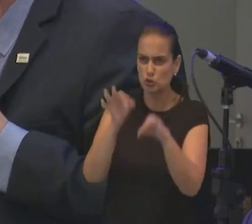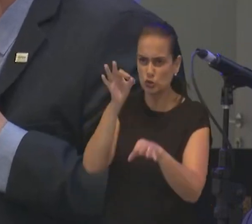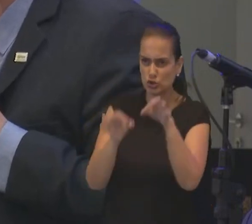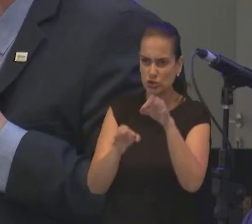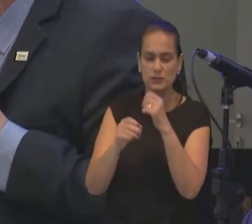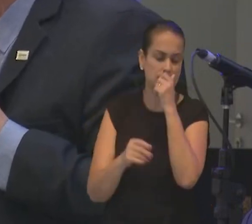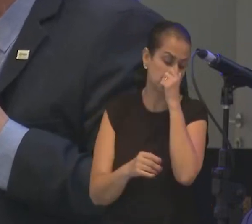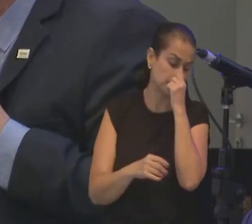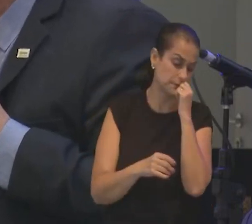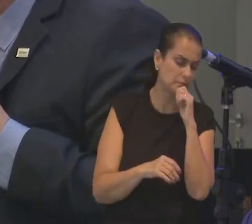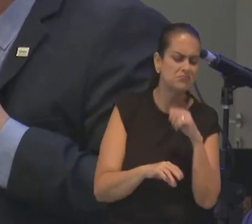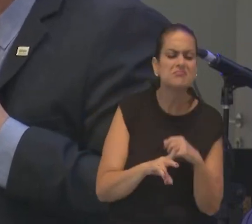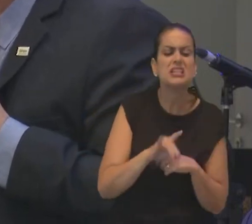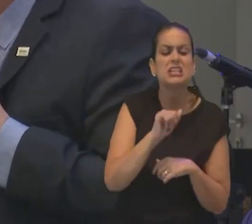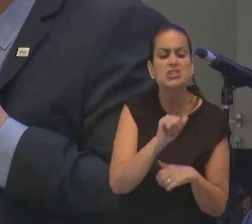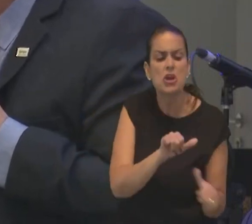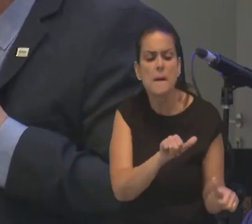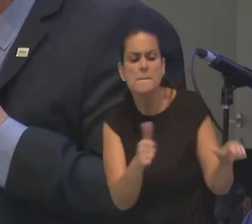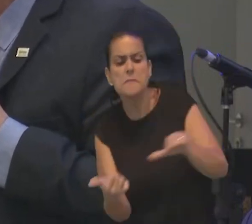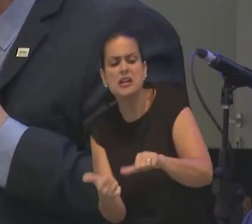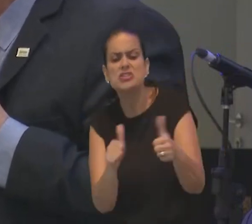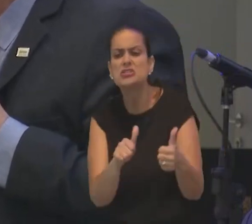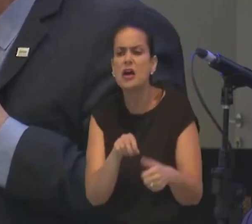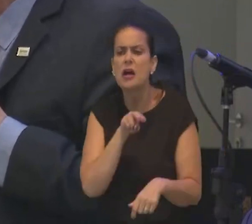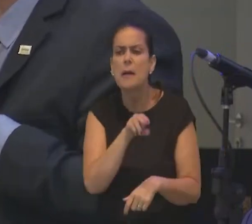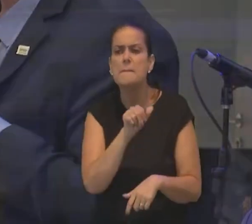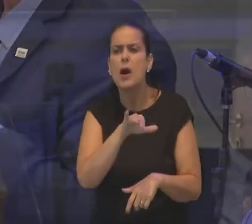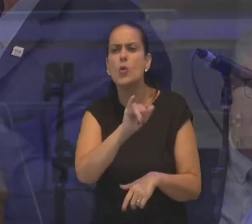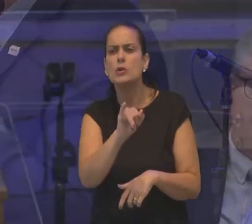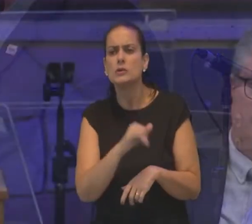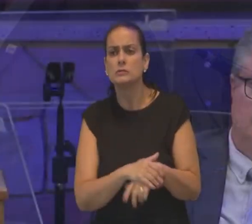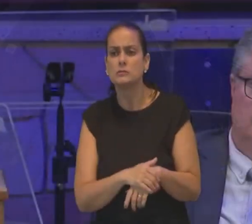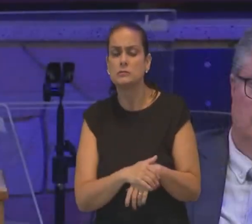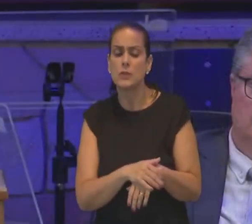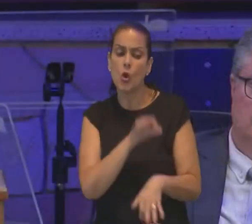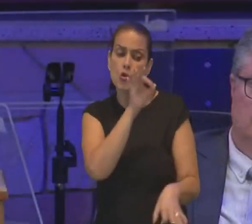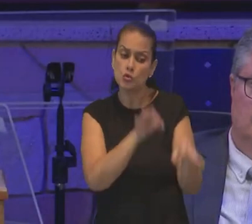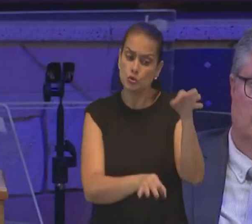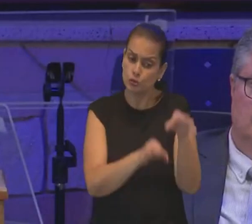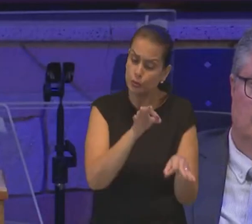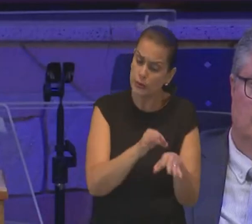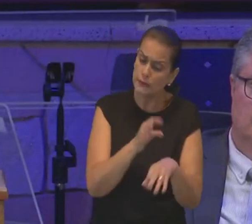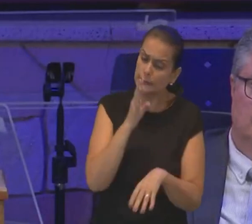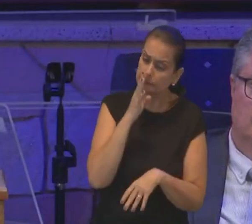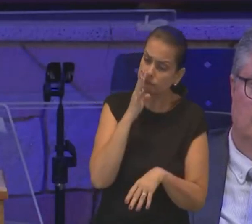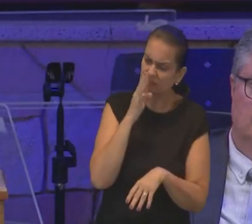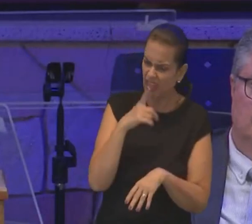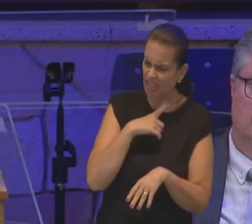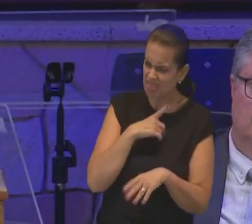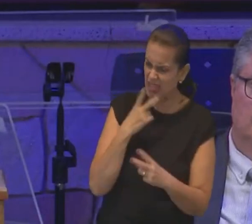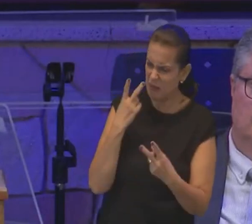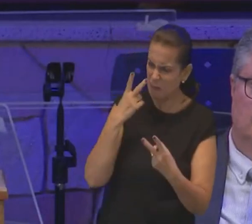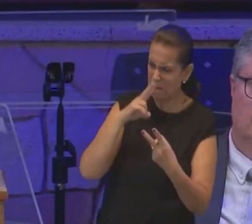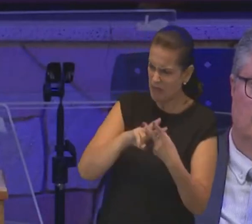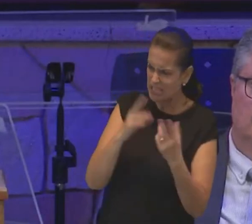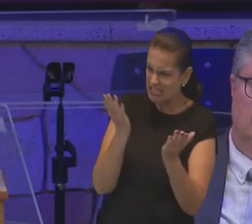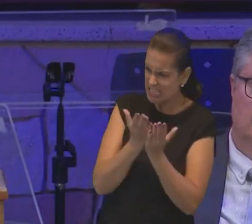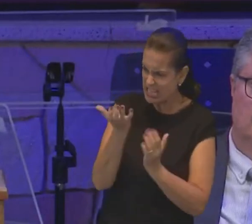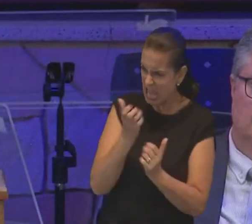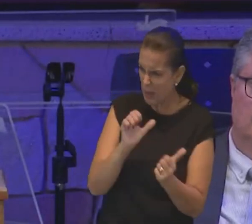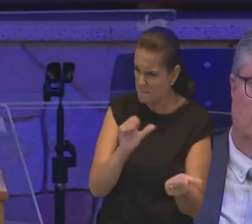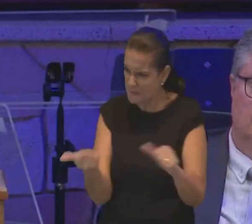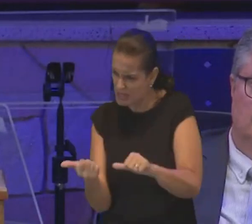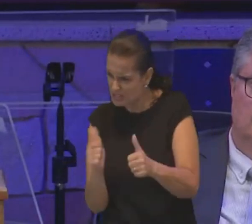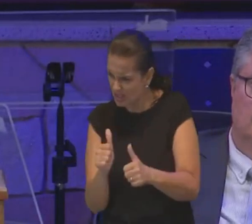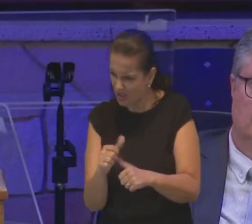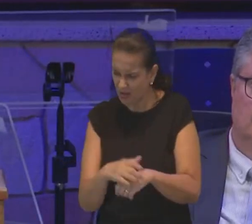Mauri? Ele disse, o juiz ouviu e disse: tem preso federal querendo se batizar?